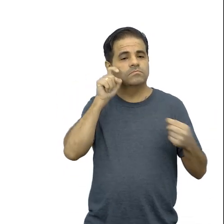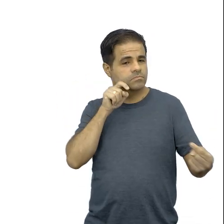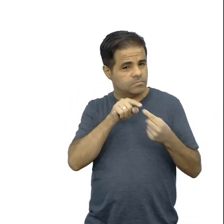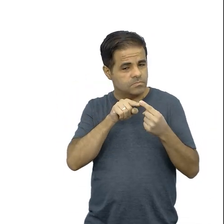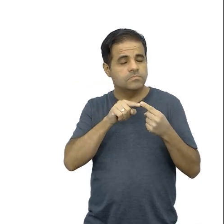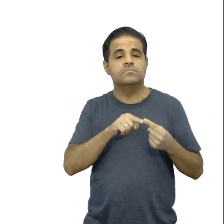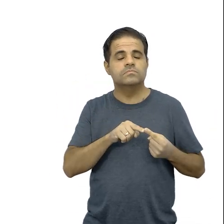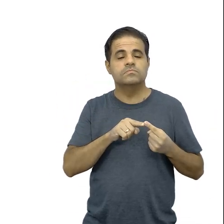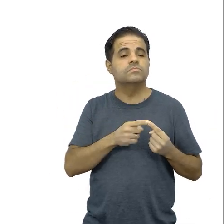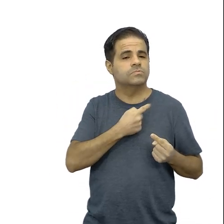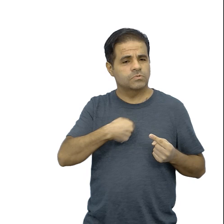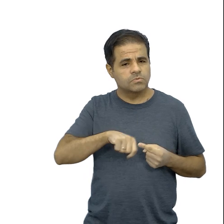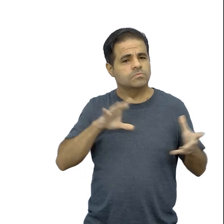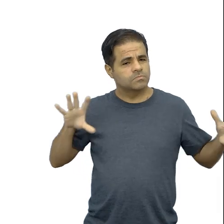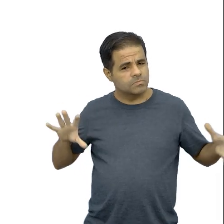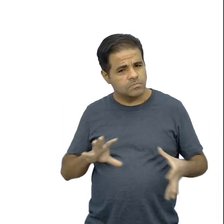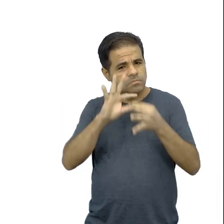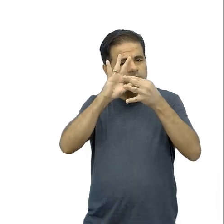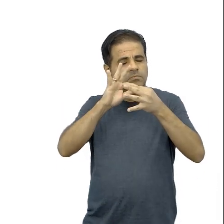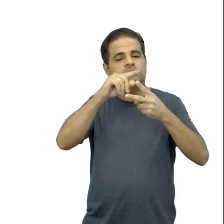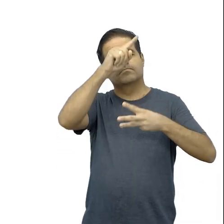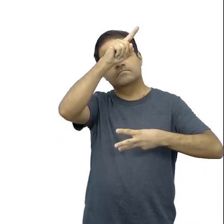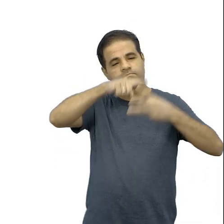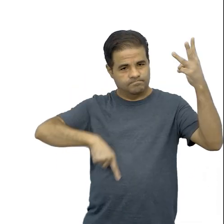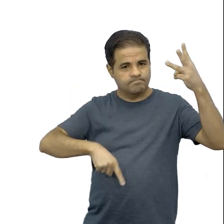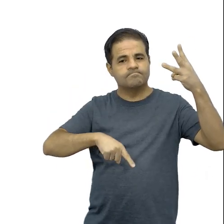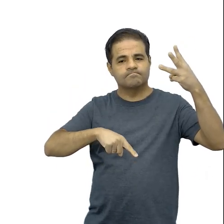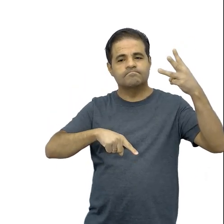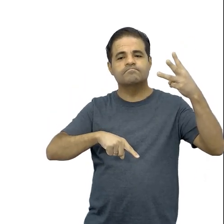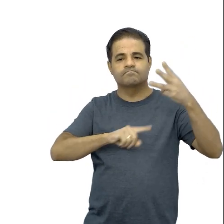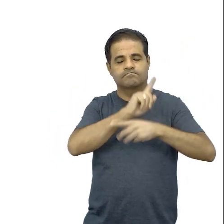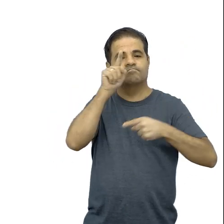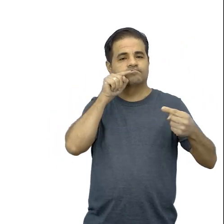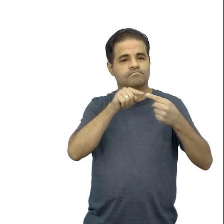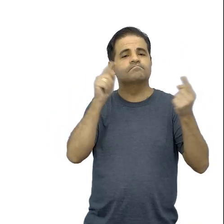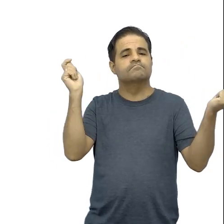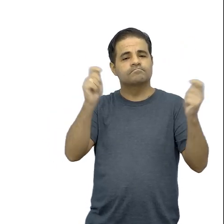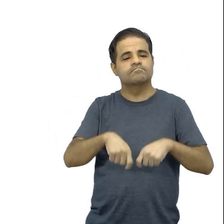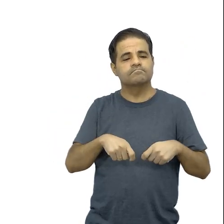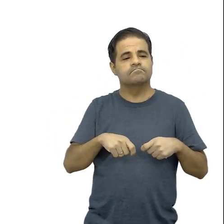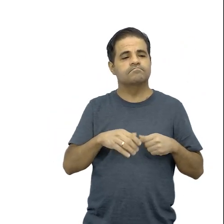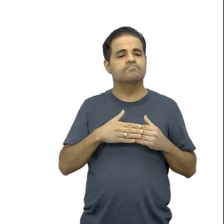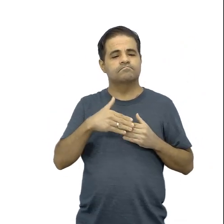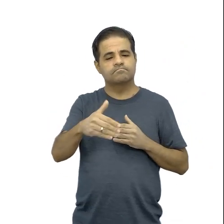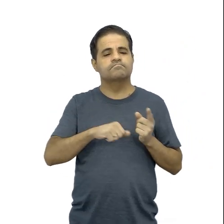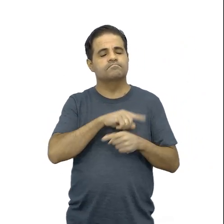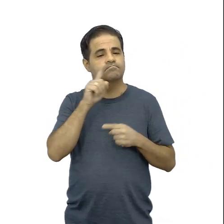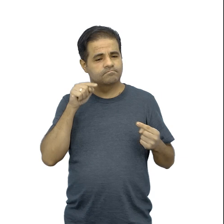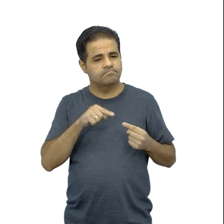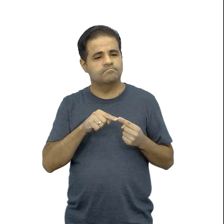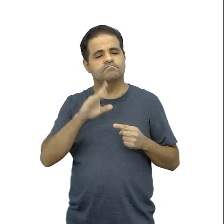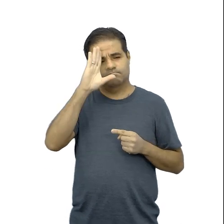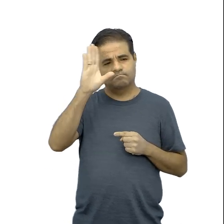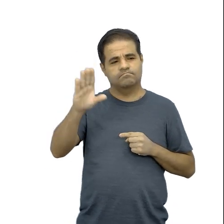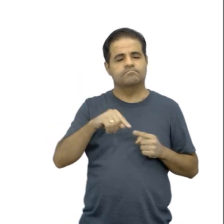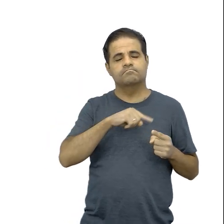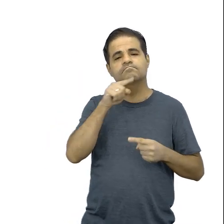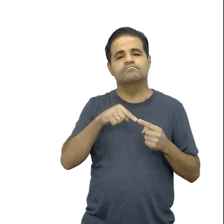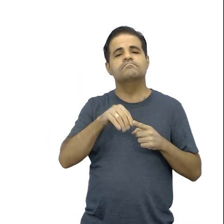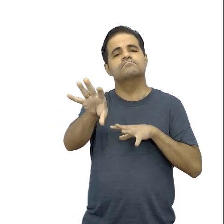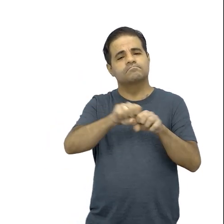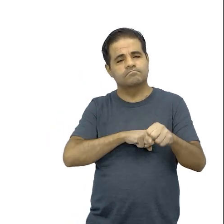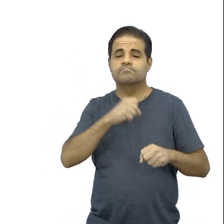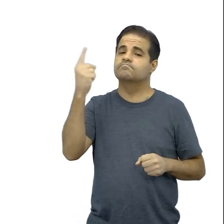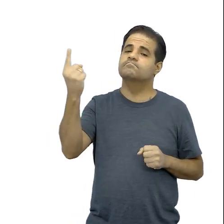objetivos. Nós elencamos 3, tá bem? 3 que posso dizer que são os objetivos principais da nossa formação.